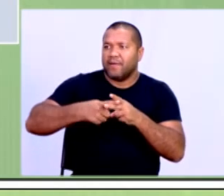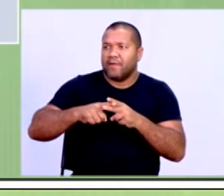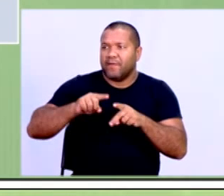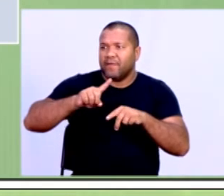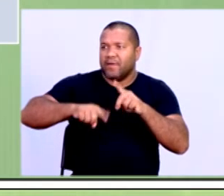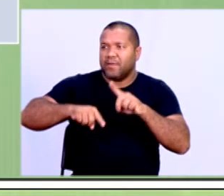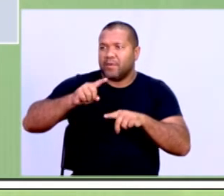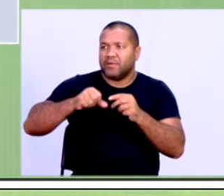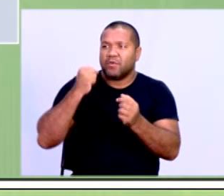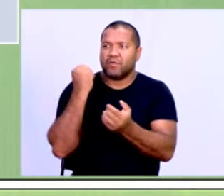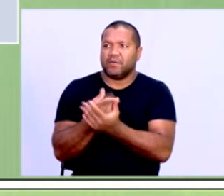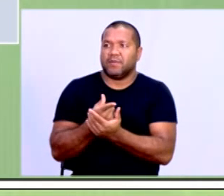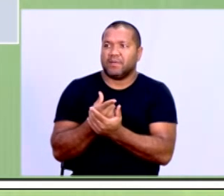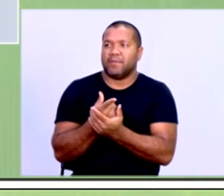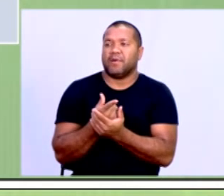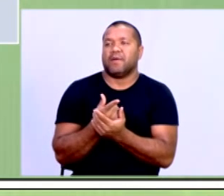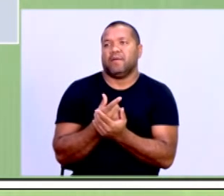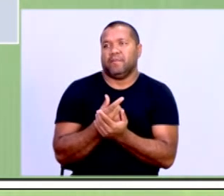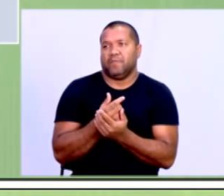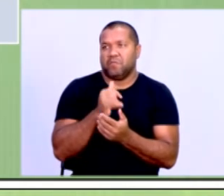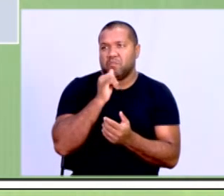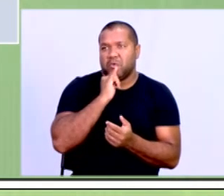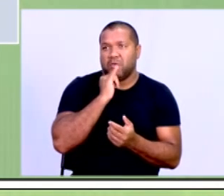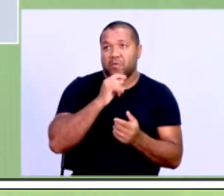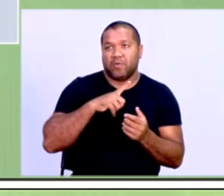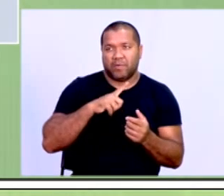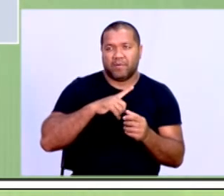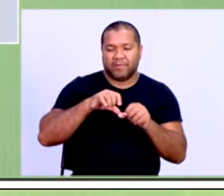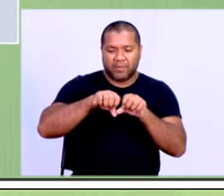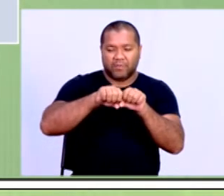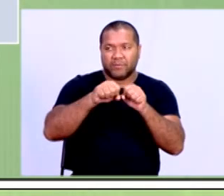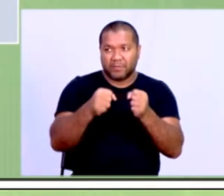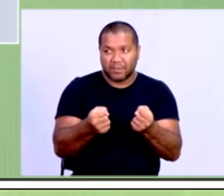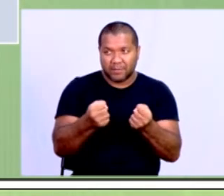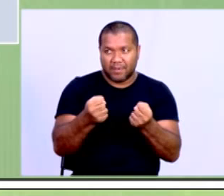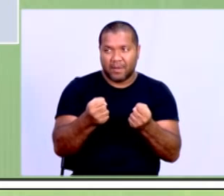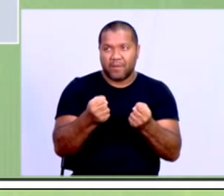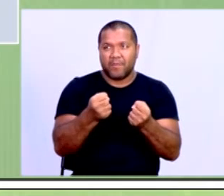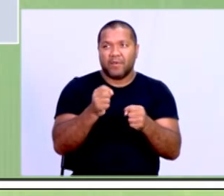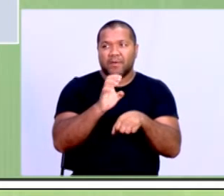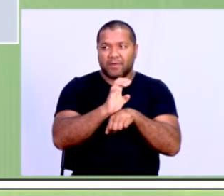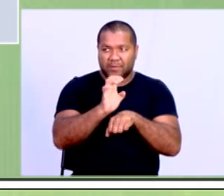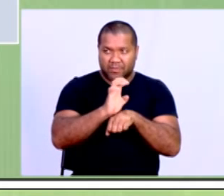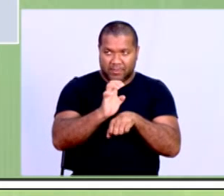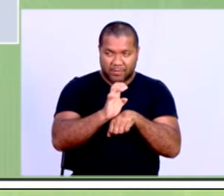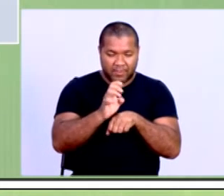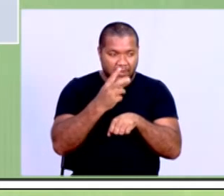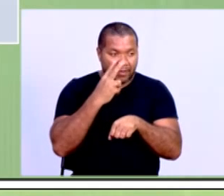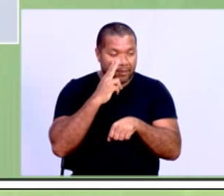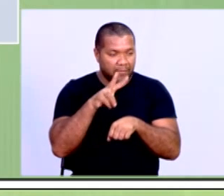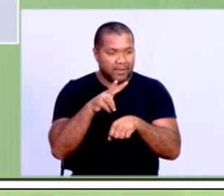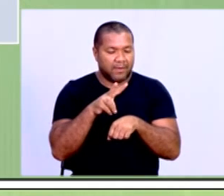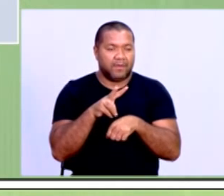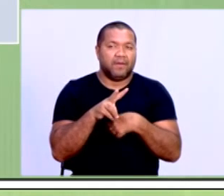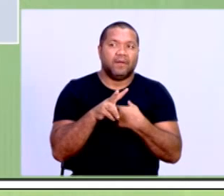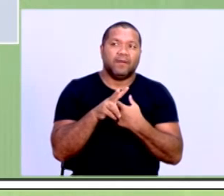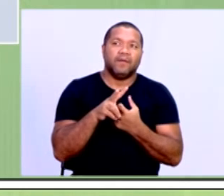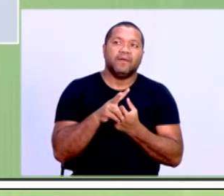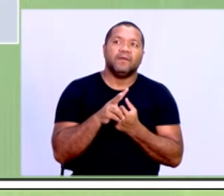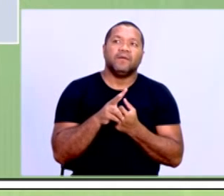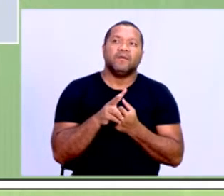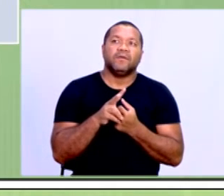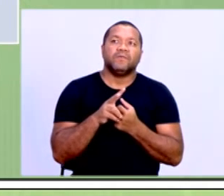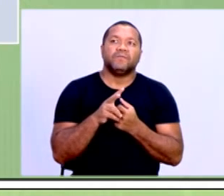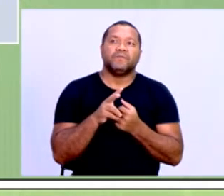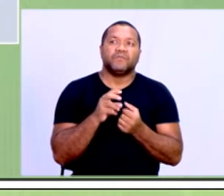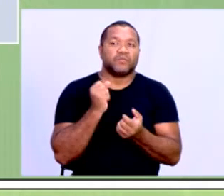pagar. Então eu tenho um sistema de uma empresa de contas